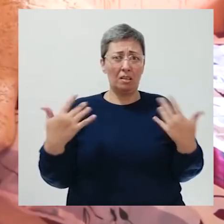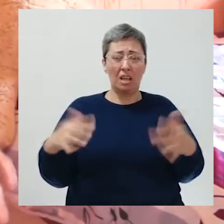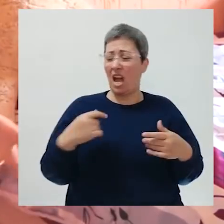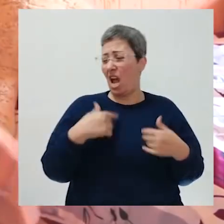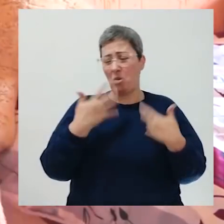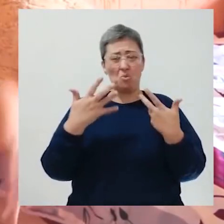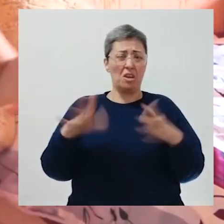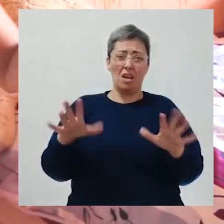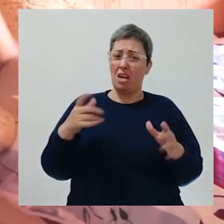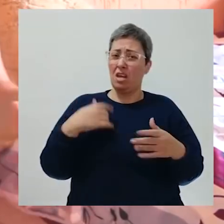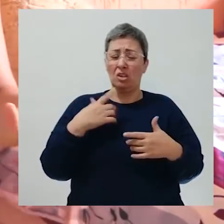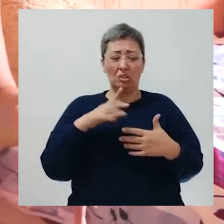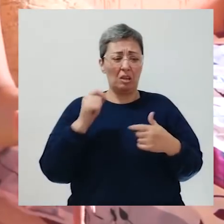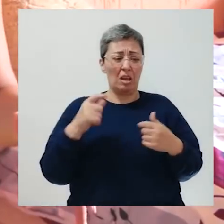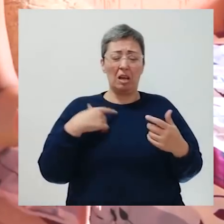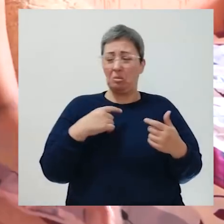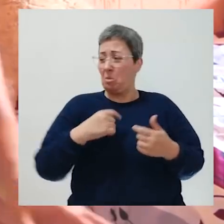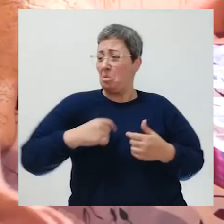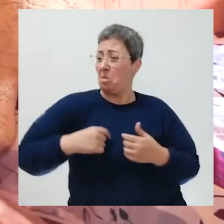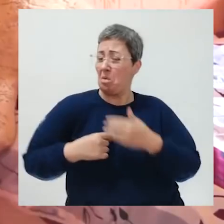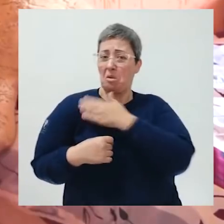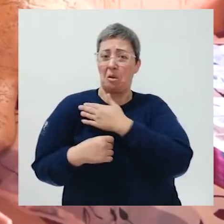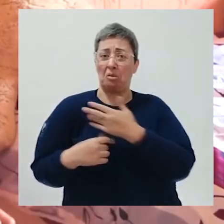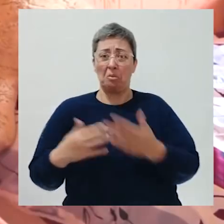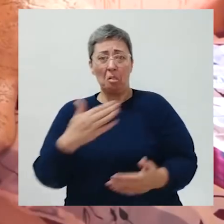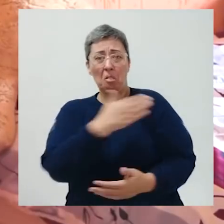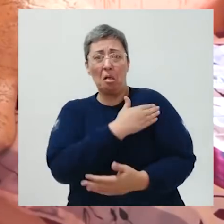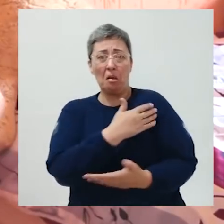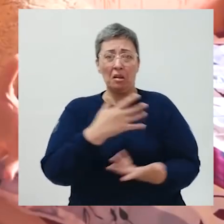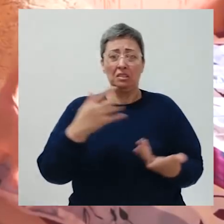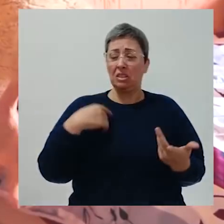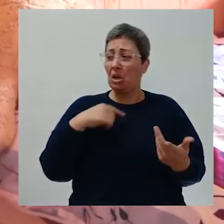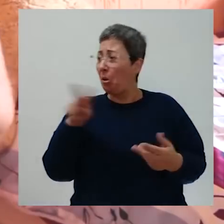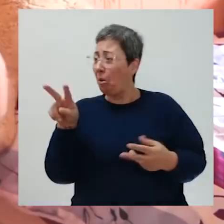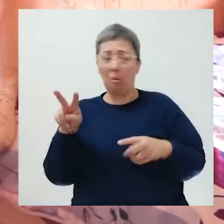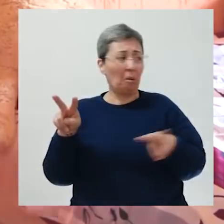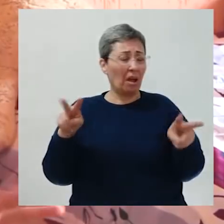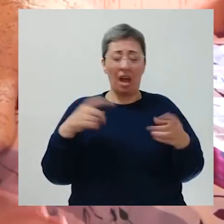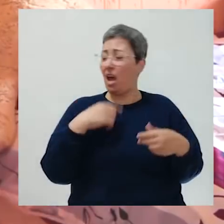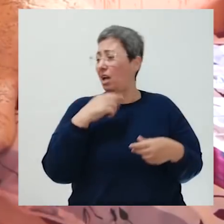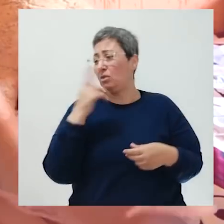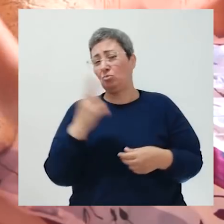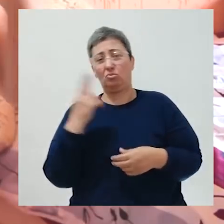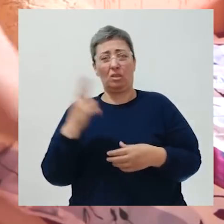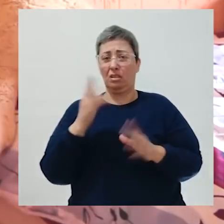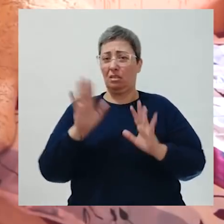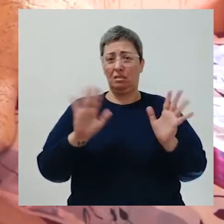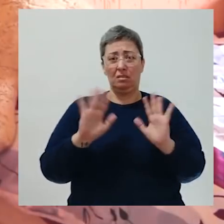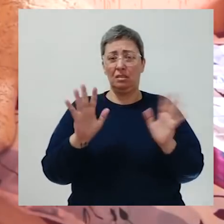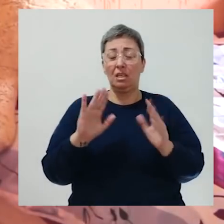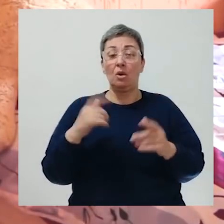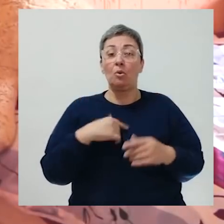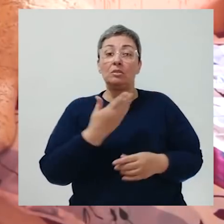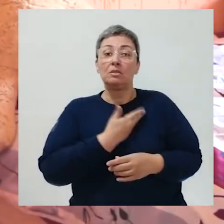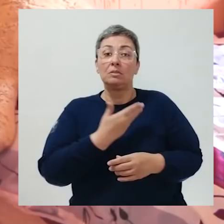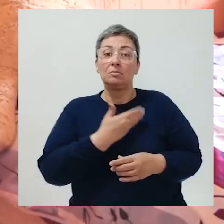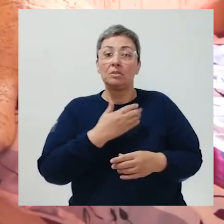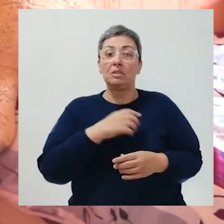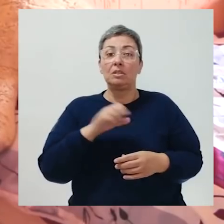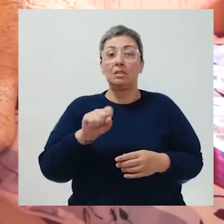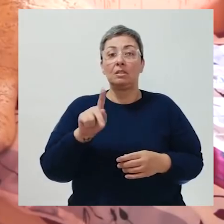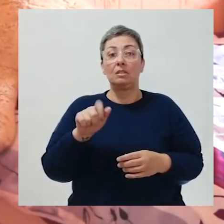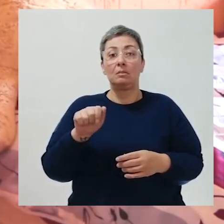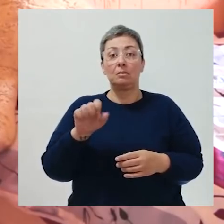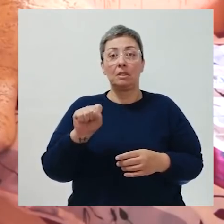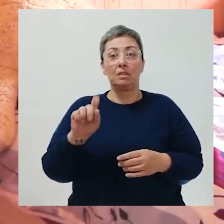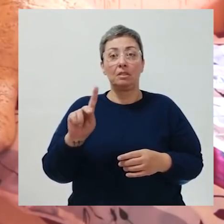ai, não quero ficar aqui, a gente se mexe aqui, encosta em um, se mexe aqui, encosta em outro, olha pra cá, encosta em outro, não dá. E aí um outro amigo dele, o Splash,